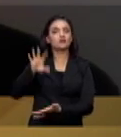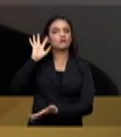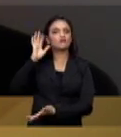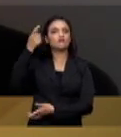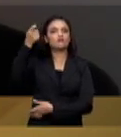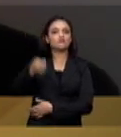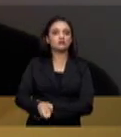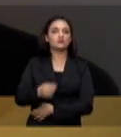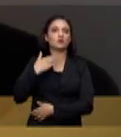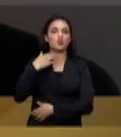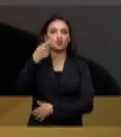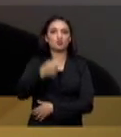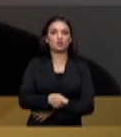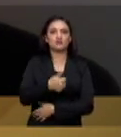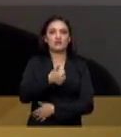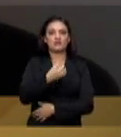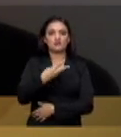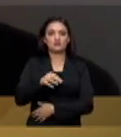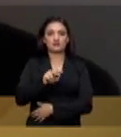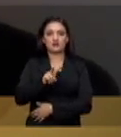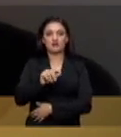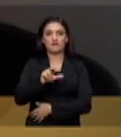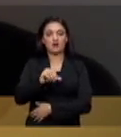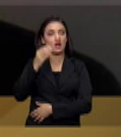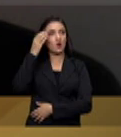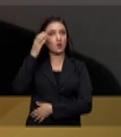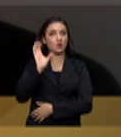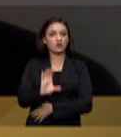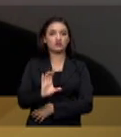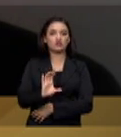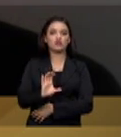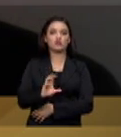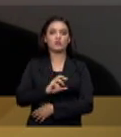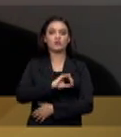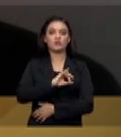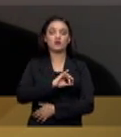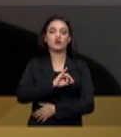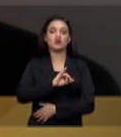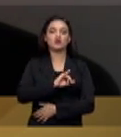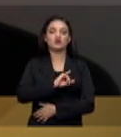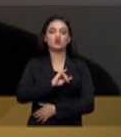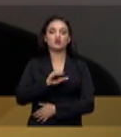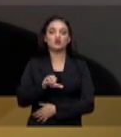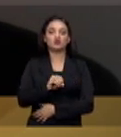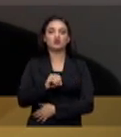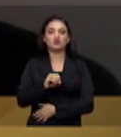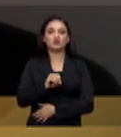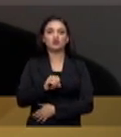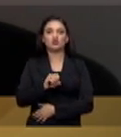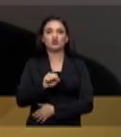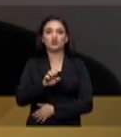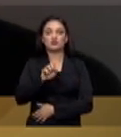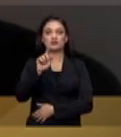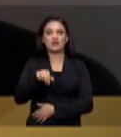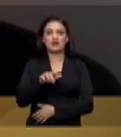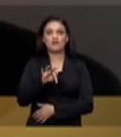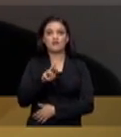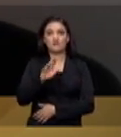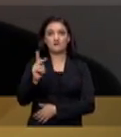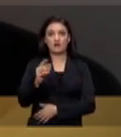proferida pelo juiz da 13ª Vara de Curitiba, José Adelmário Pinheiro Filho e